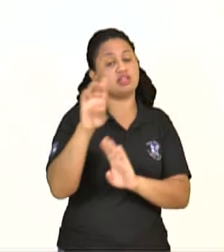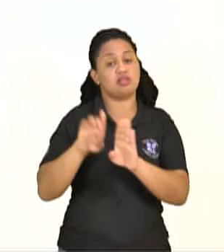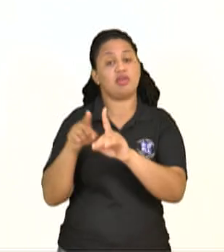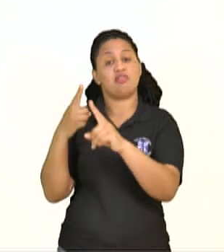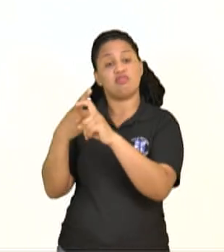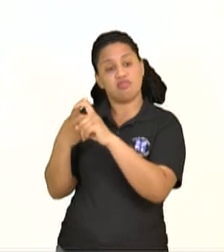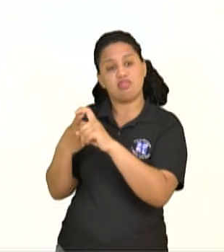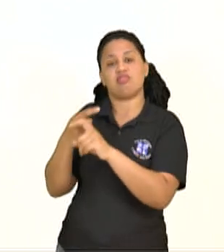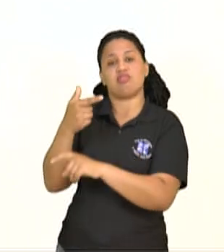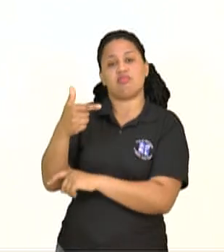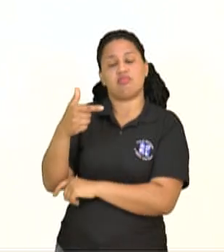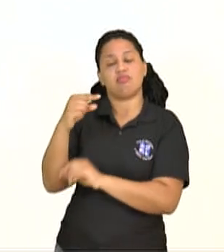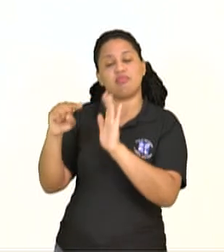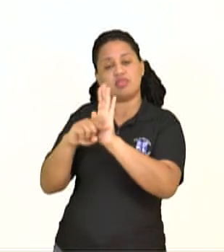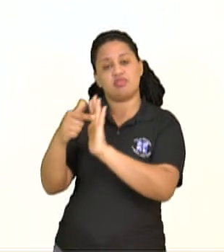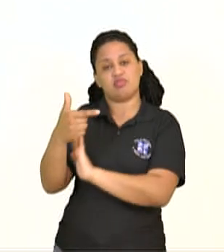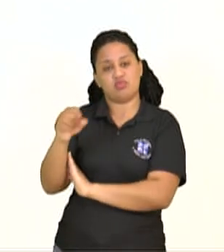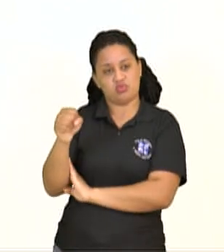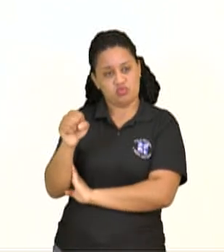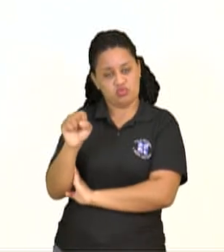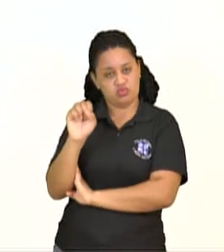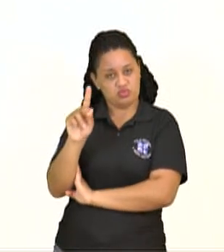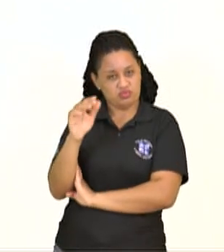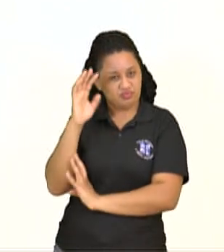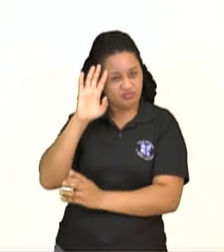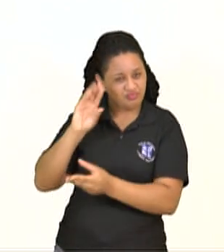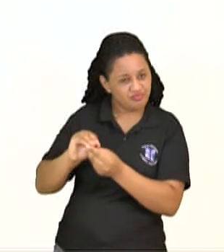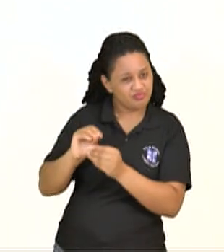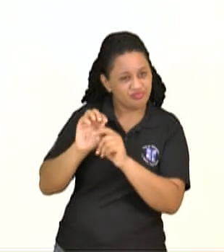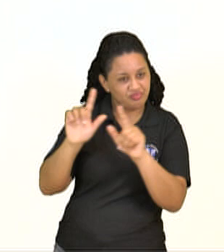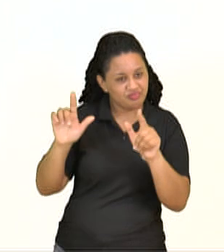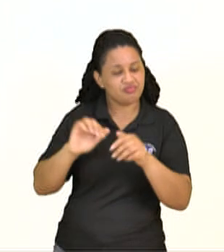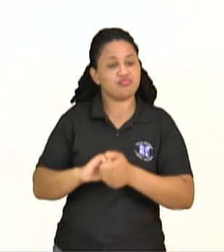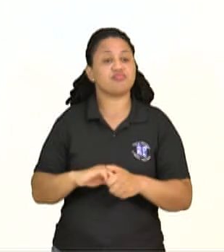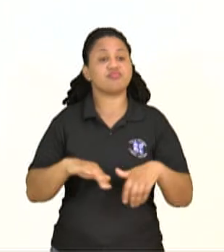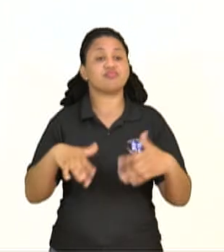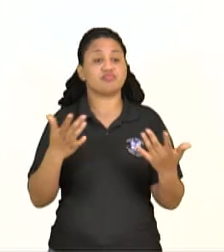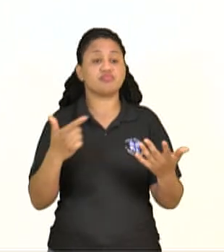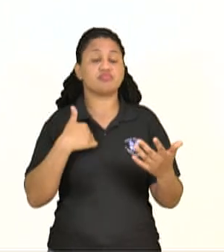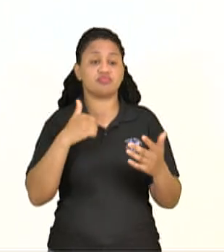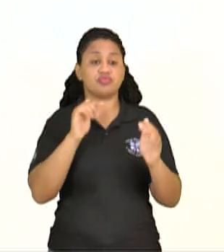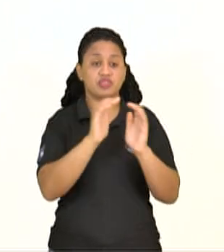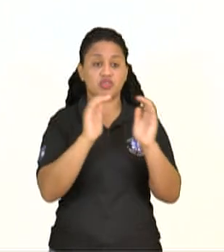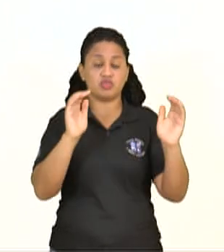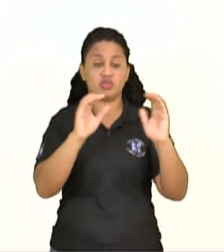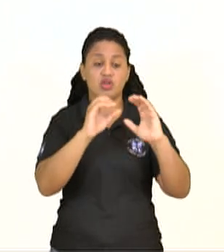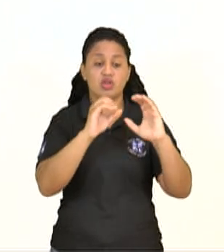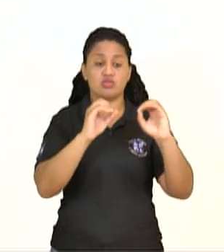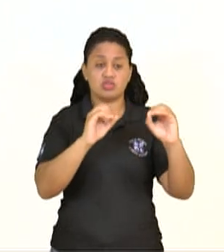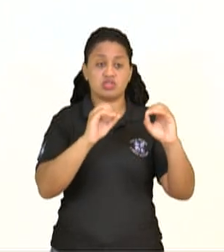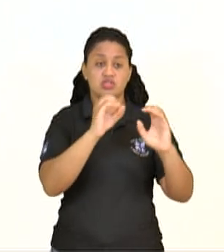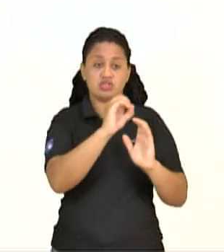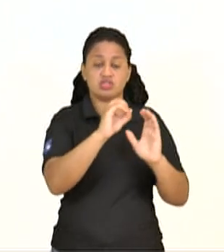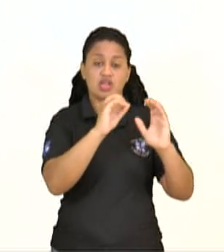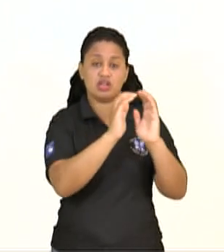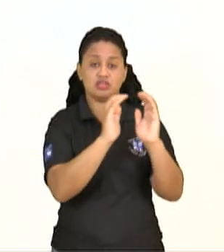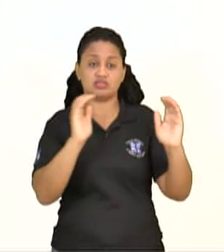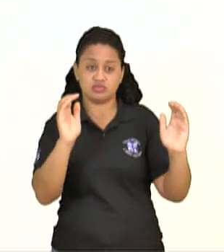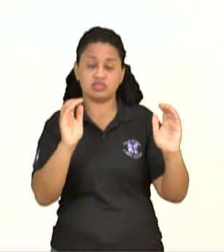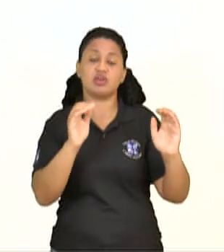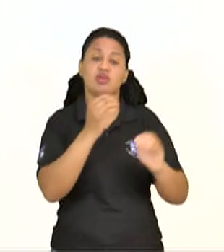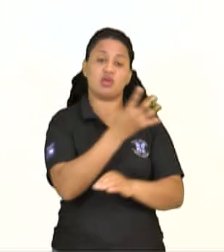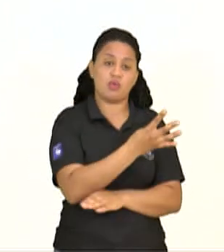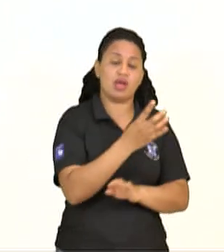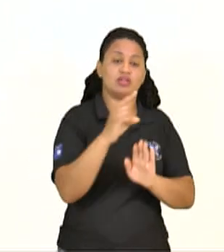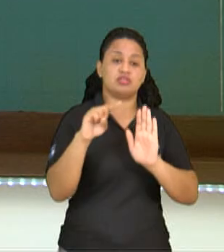é menos 28, tá bom? Beleza? Então, tá joia. Então, assim, os zeros dessa função, né, no caso, é 4 e menos 7, utilizando